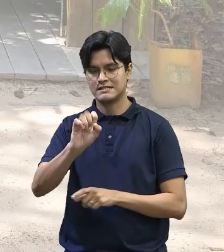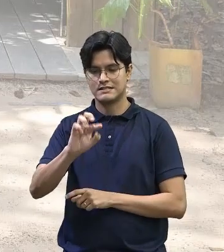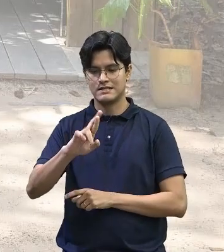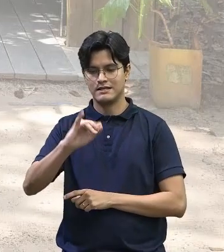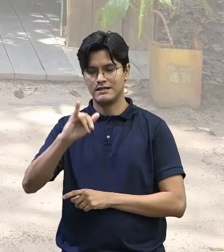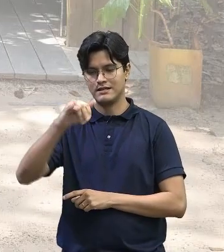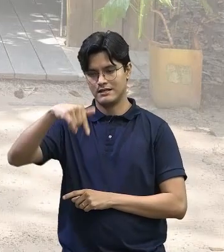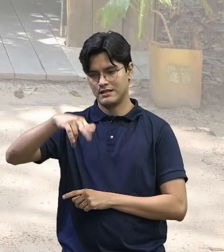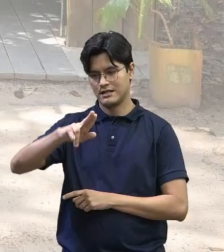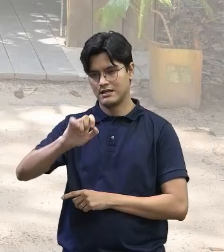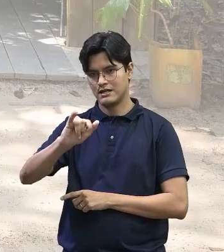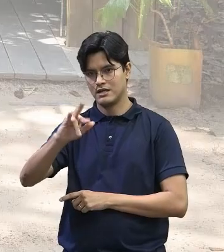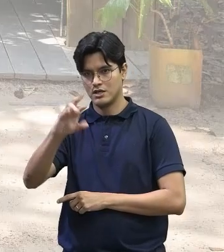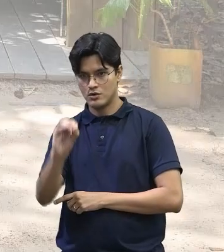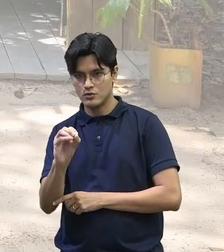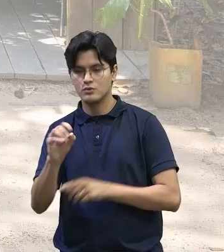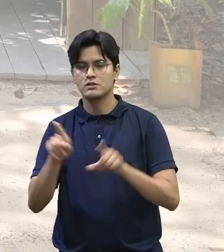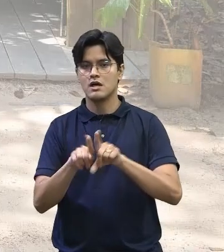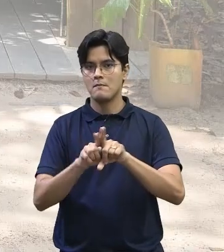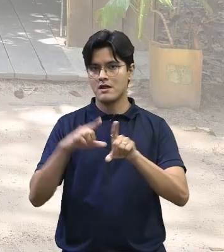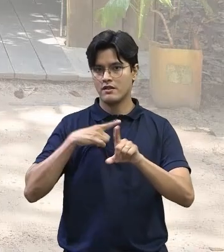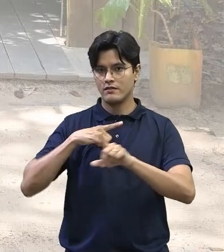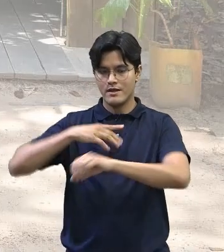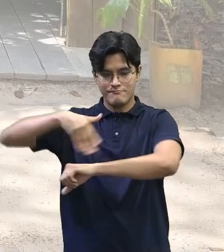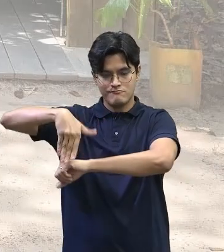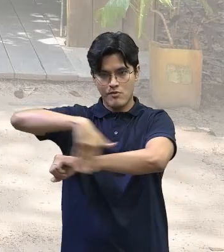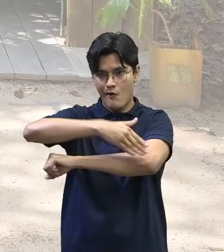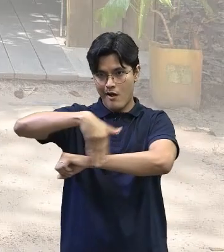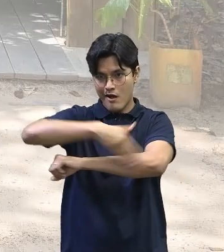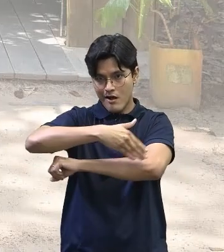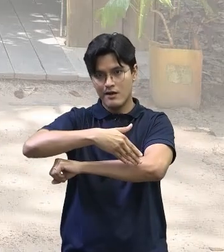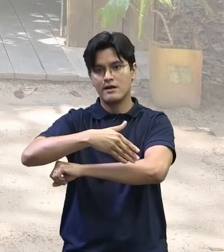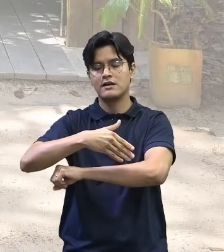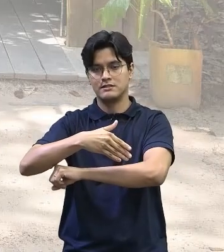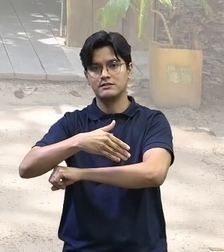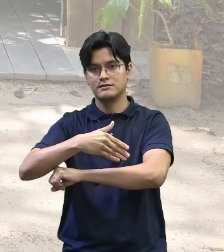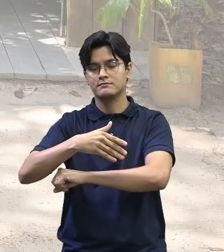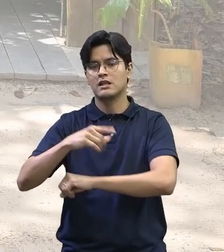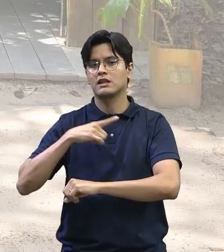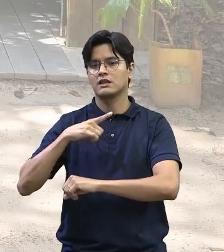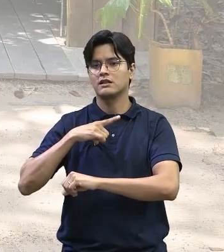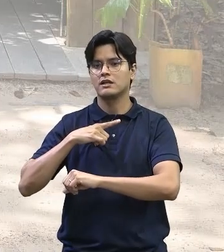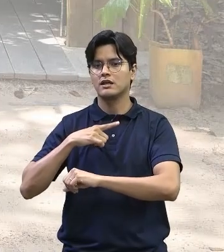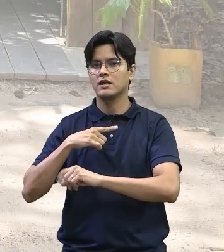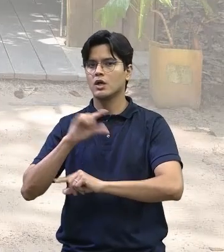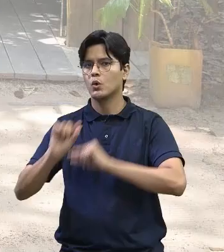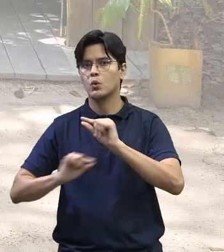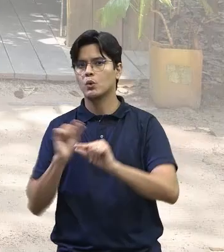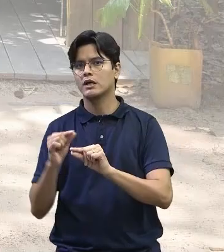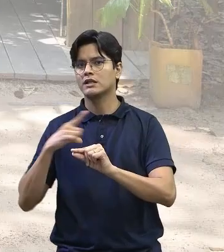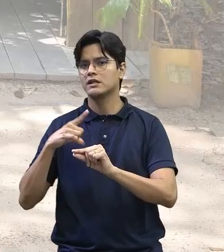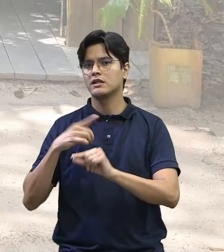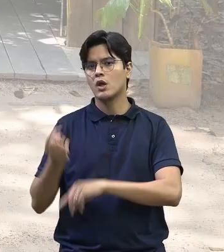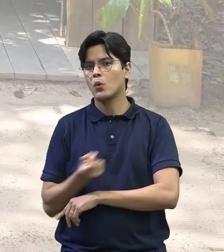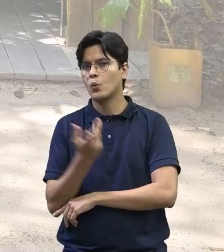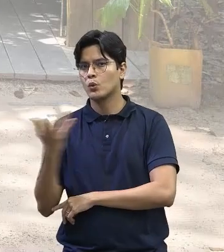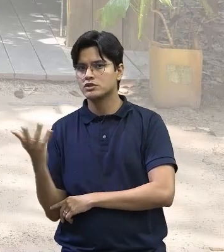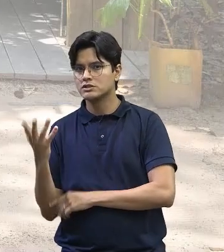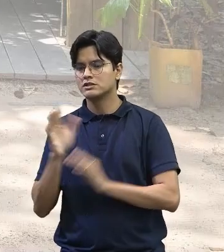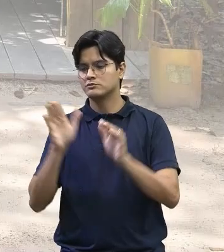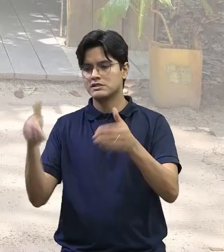seringa, que podiam ser em número de 10 ou 30, possuíam determinado número de